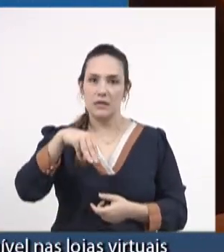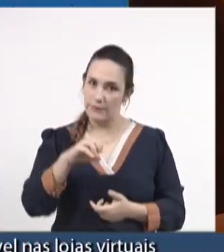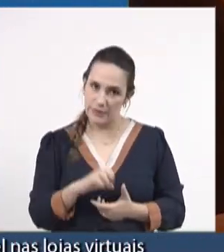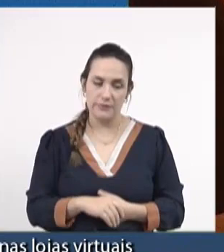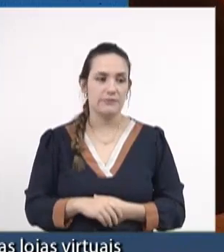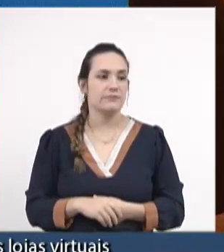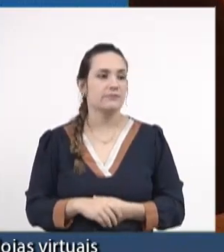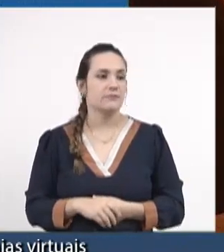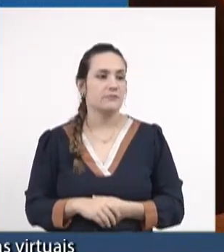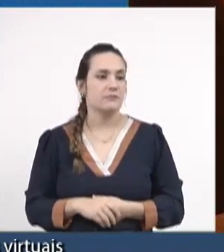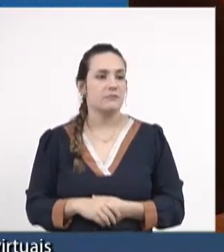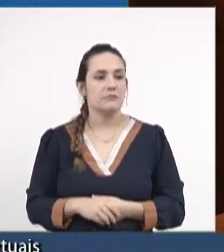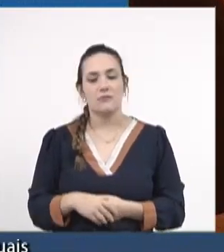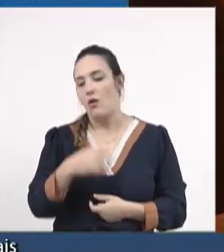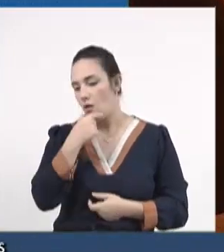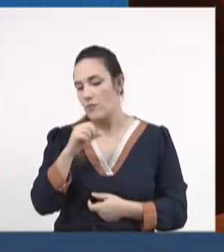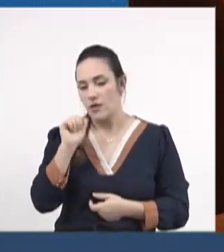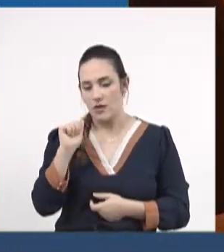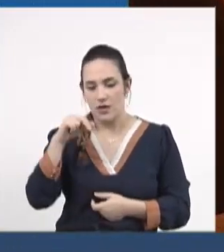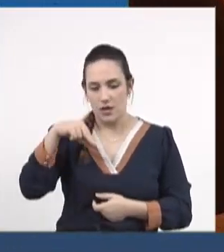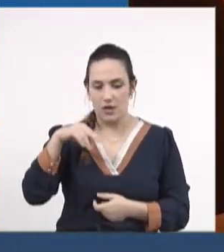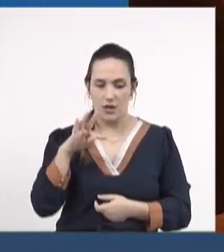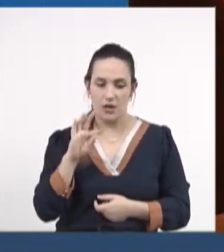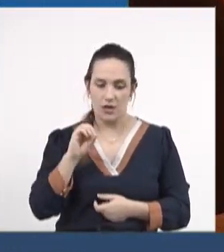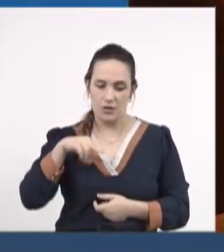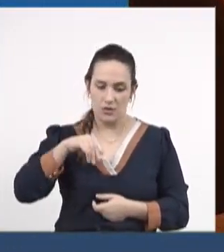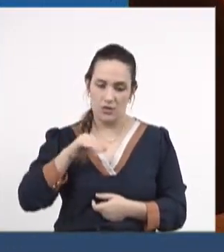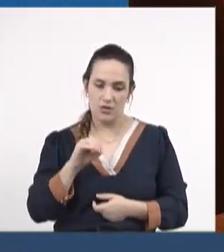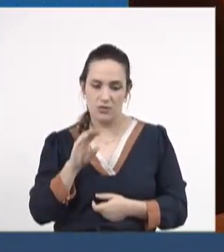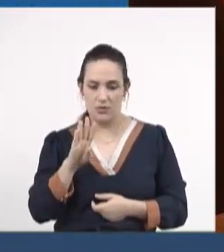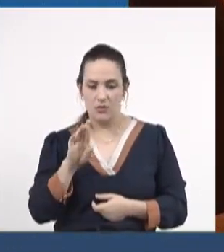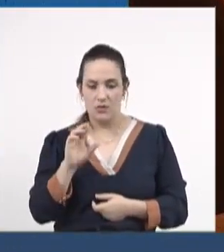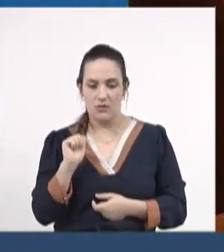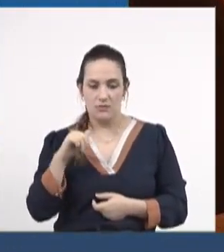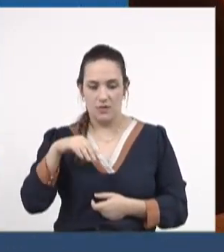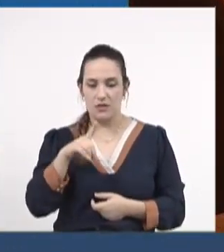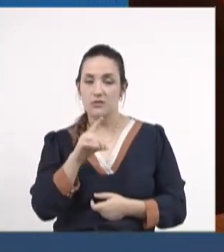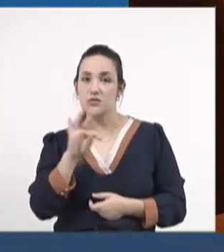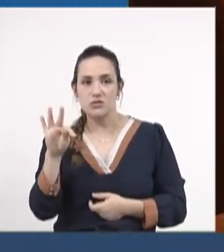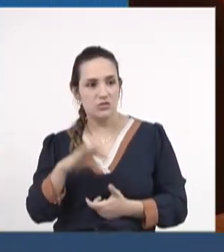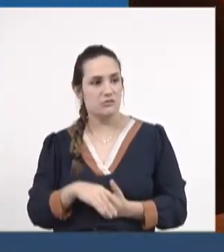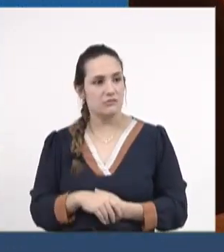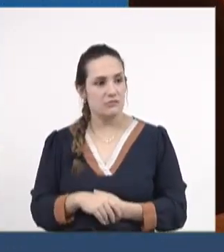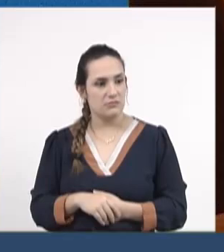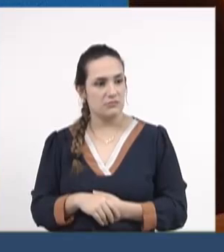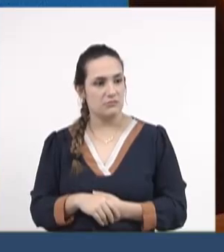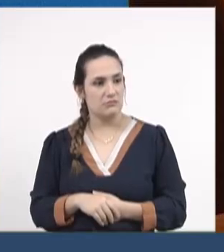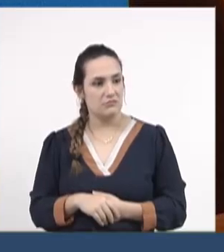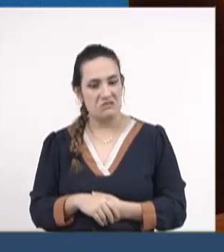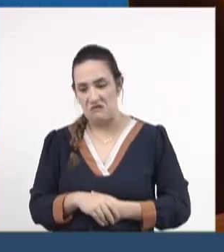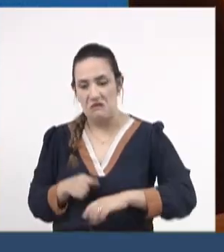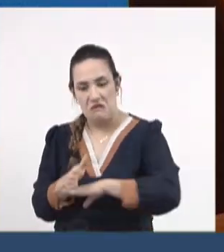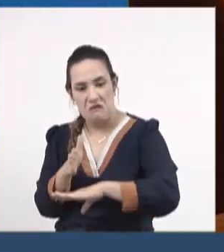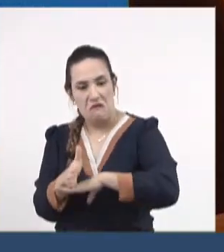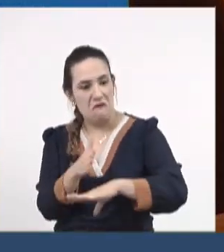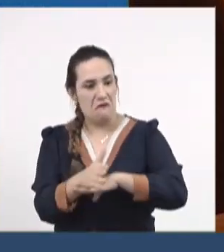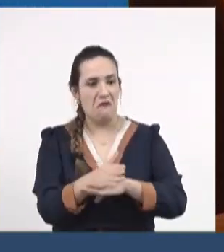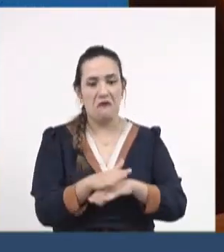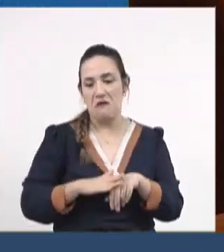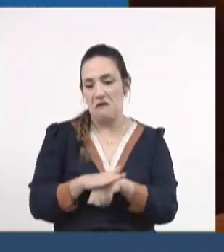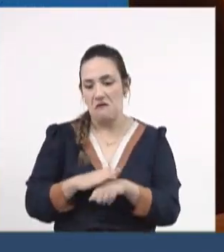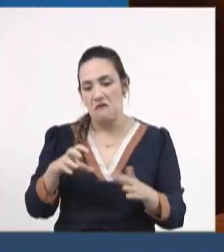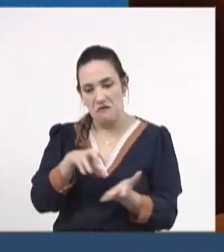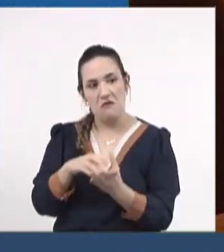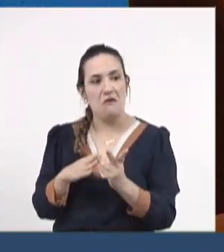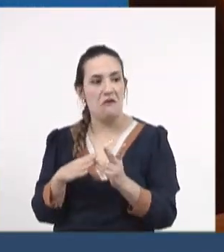professor Antônio Brandi, da Universidade Católica, o CDB, que saiu sentado nas reservas indígenas, conversando